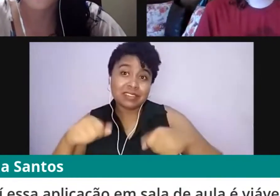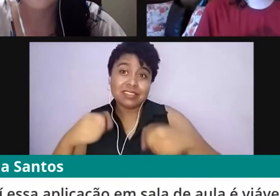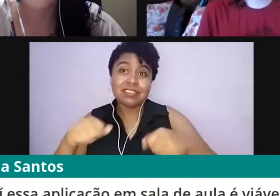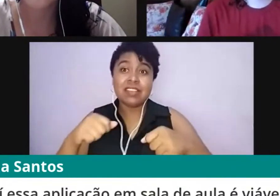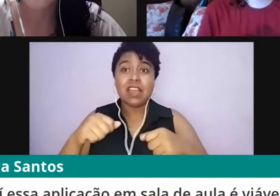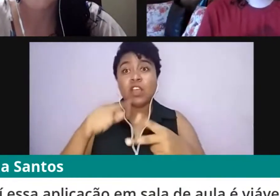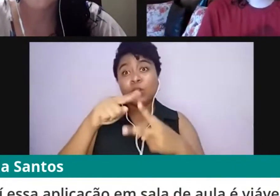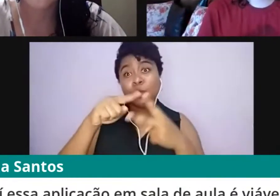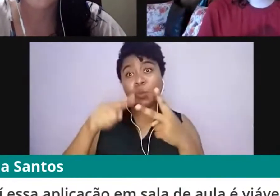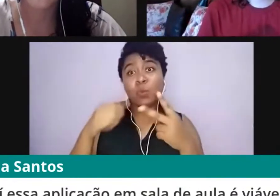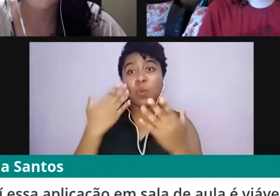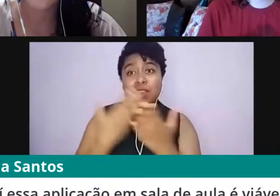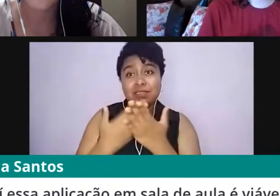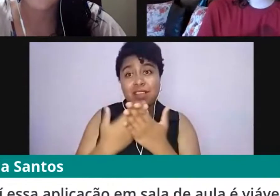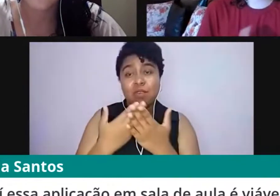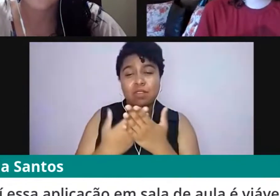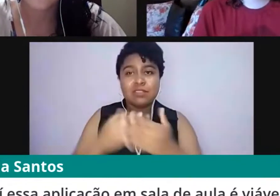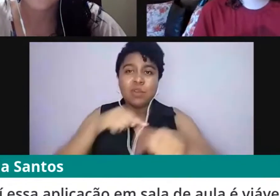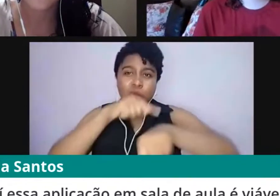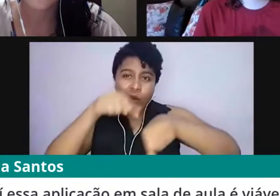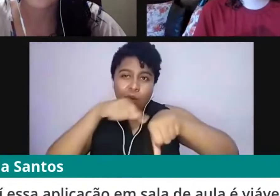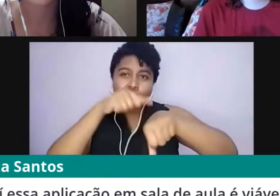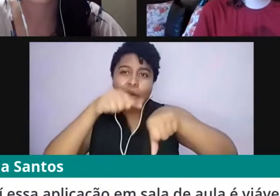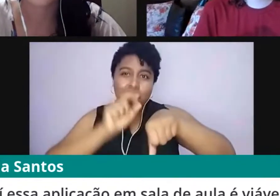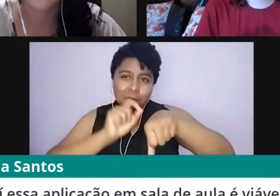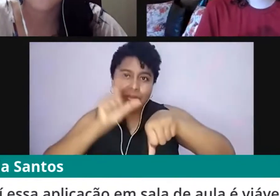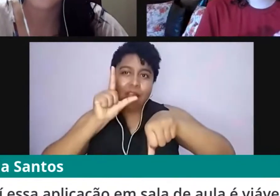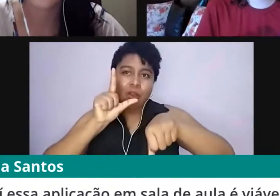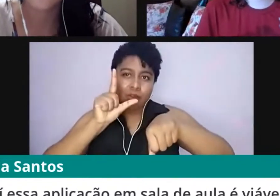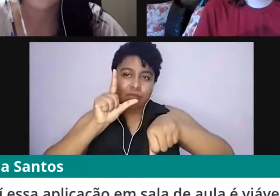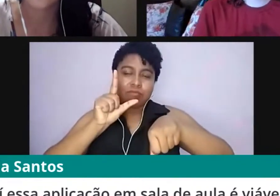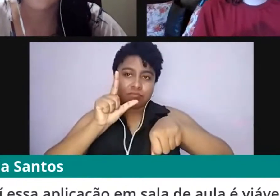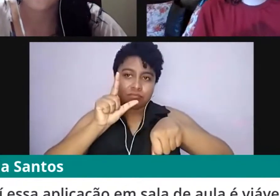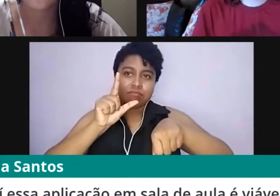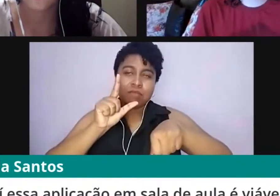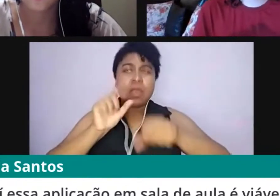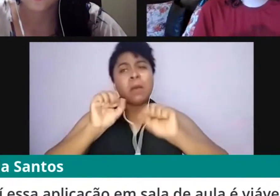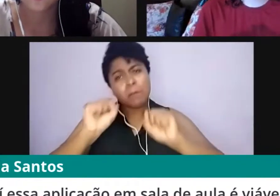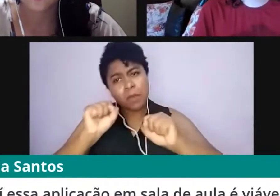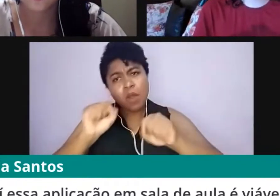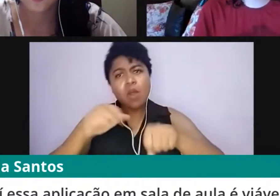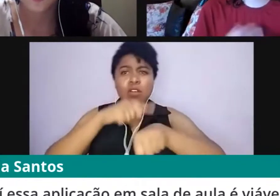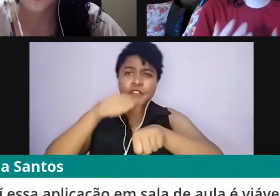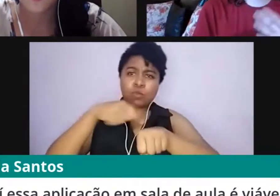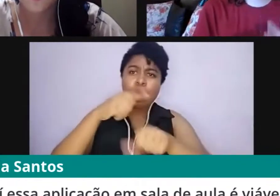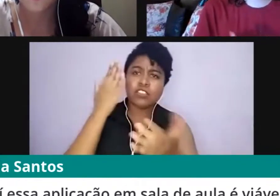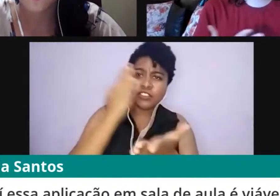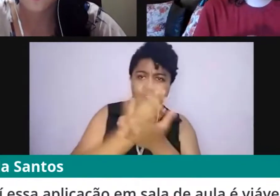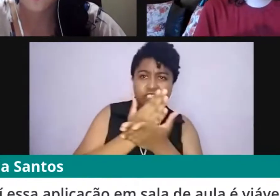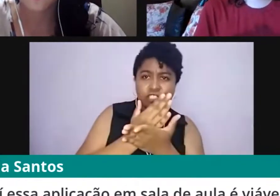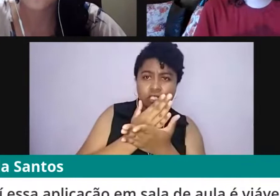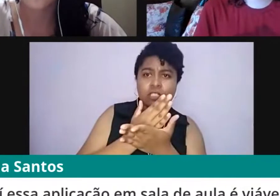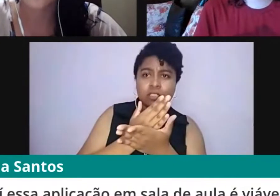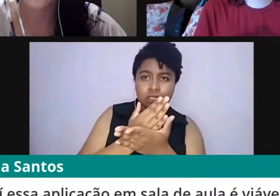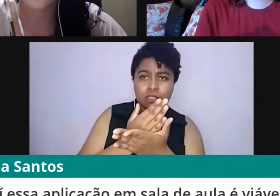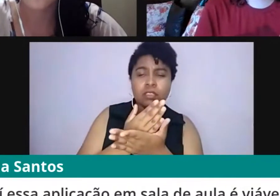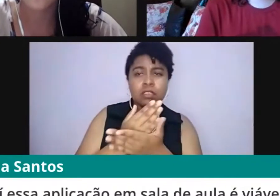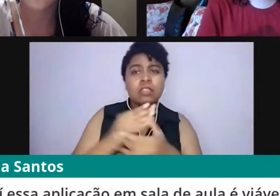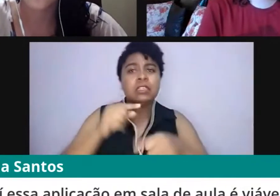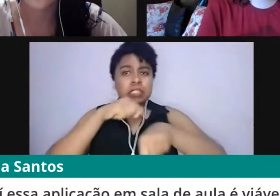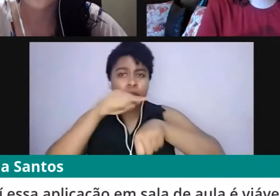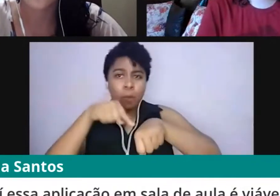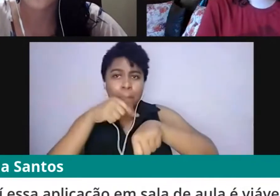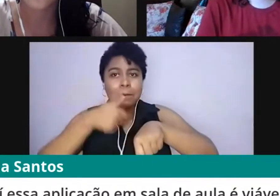ser, por exemplo, 2 horas seguidas. Você pode ter uma aula de 50 minutos, você conversa um pouco, tem